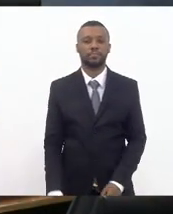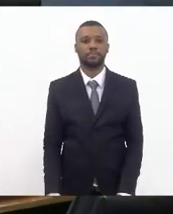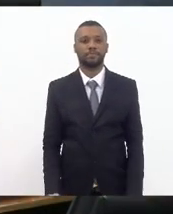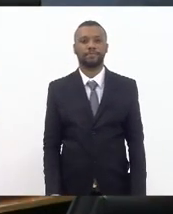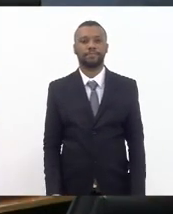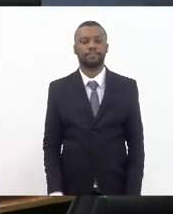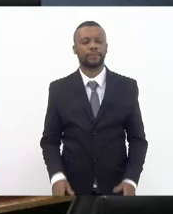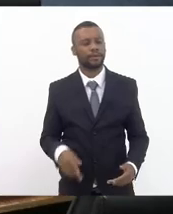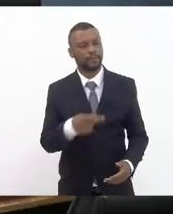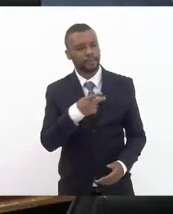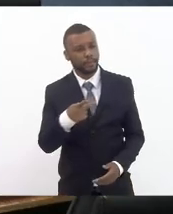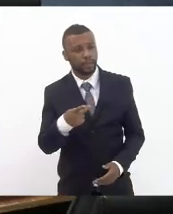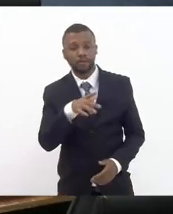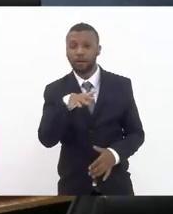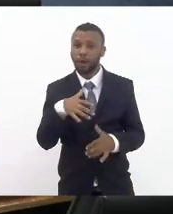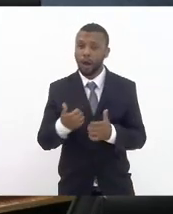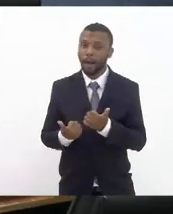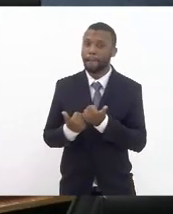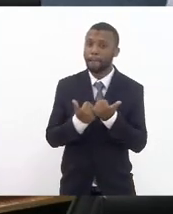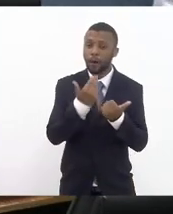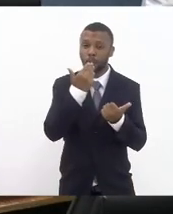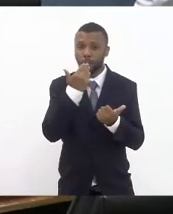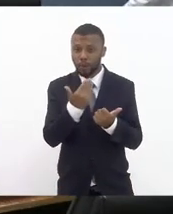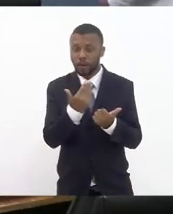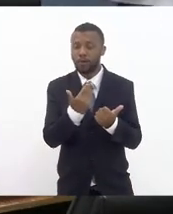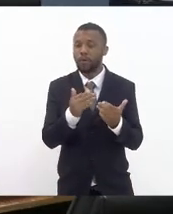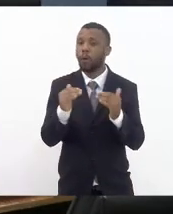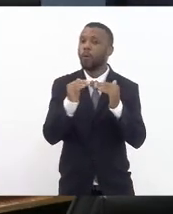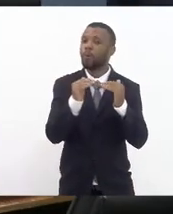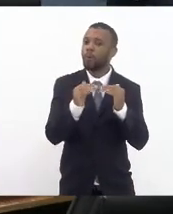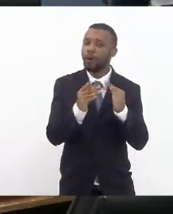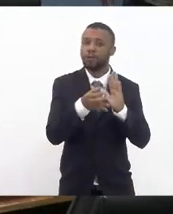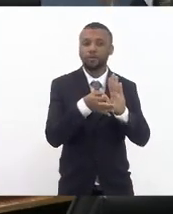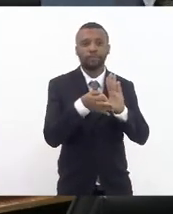Senhor presidente, parecer favorável, acompanhando o parecer da CCJ.